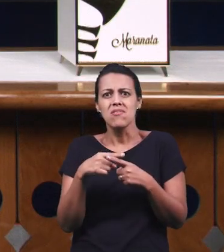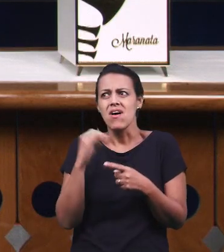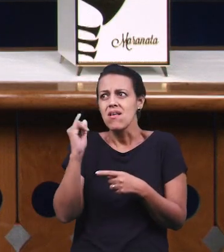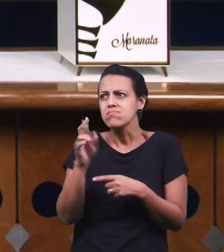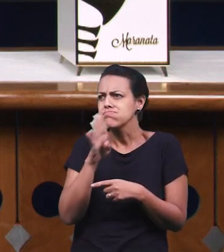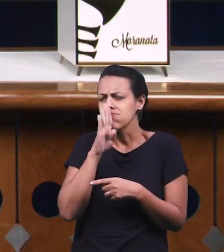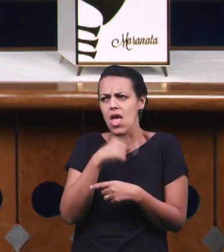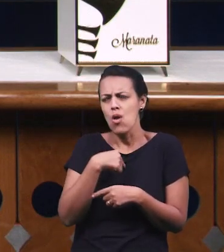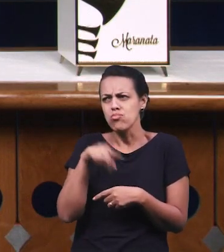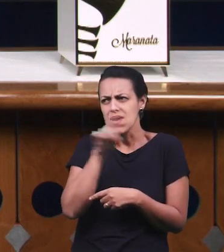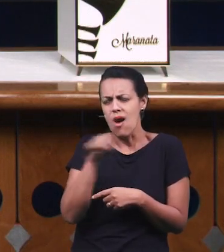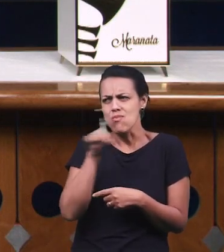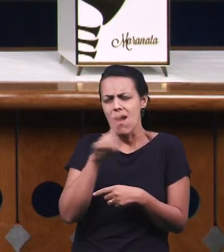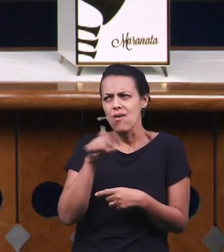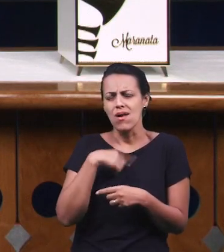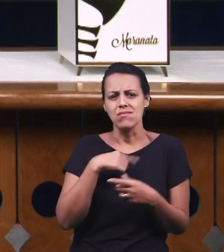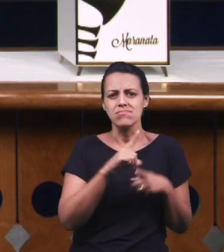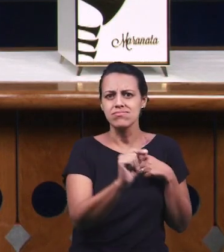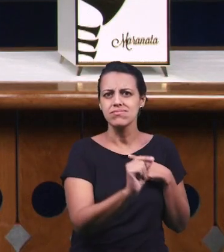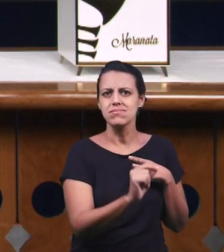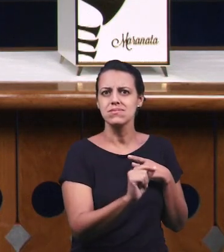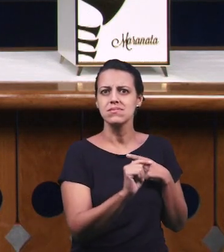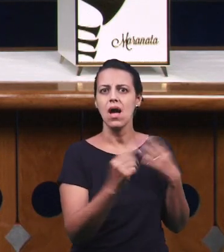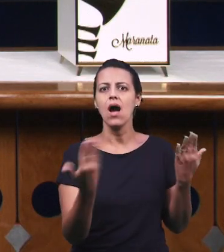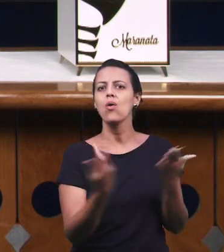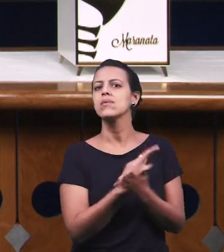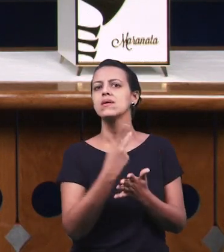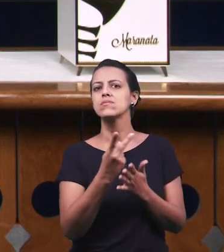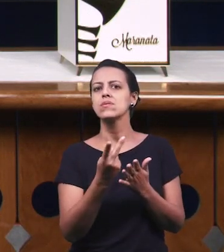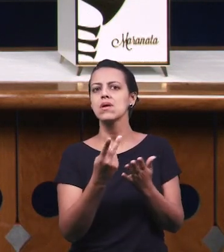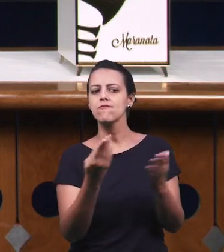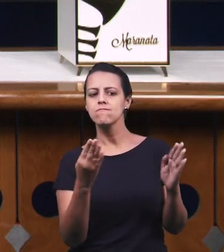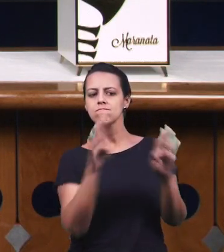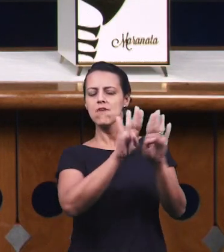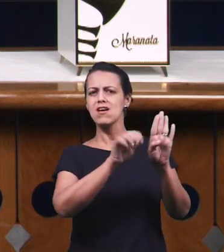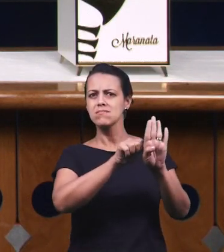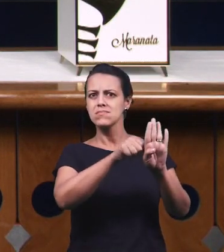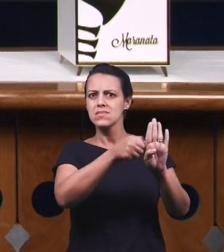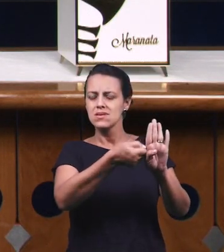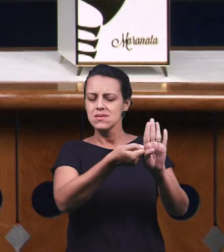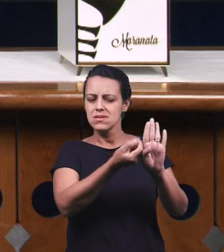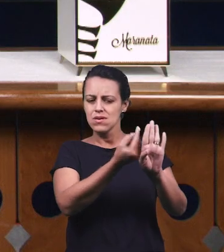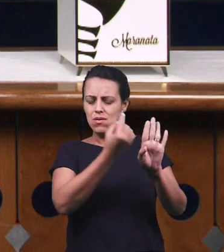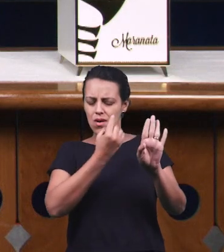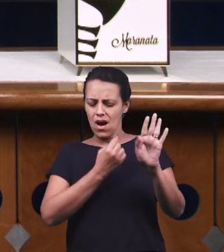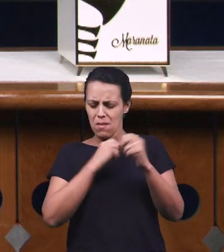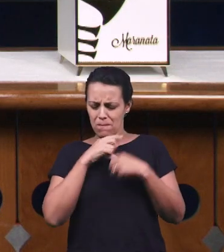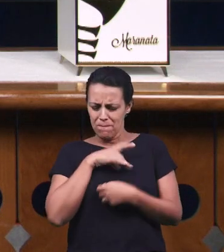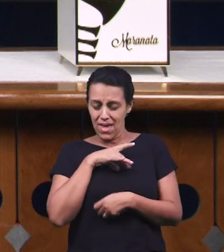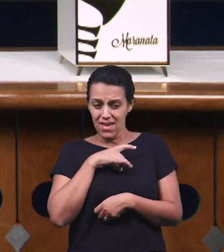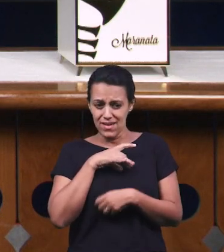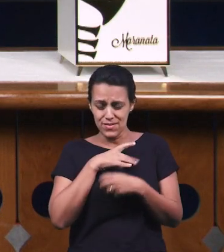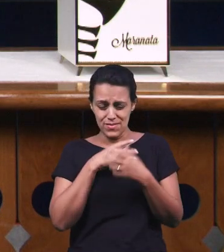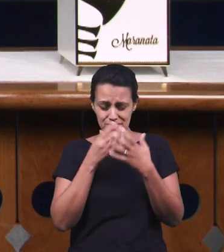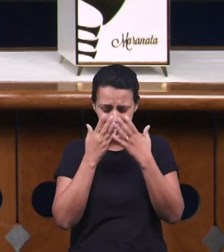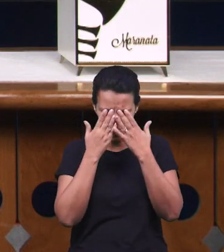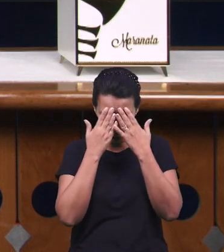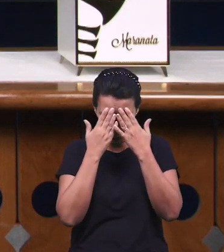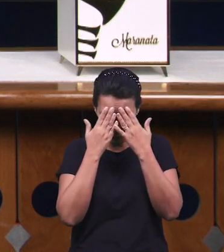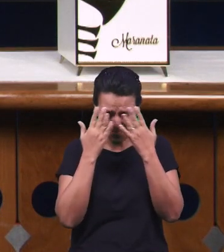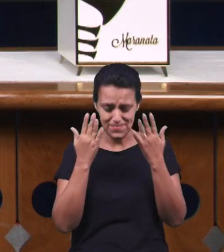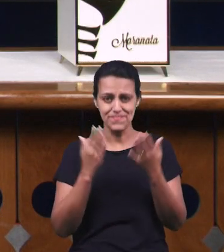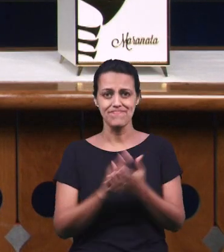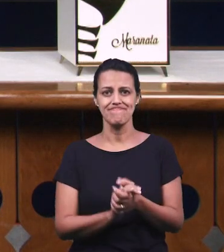se trancam em um lugar, fecham as portas e o coração deles foi tomado pelo medo. Quando